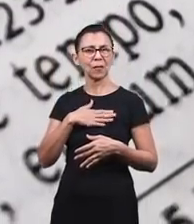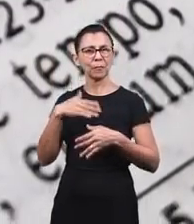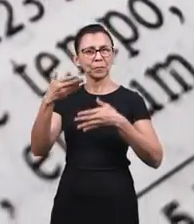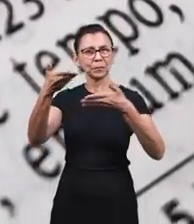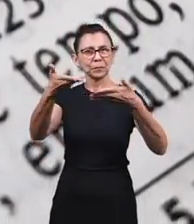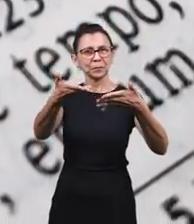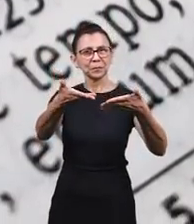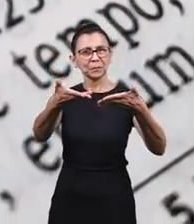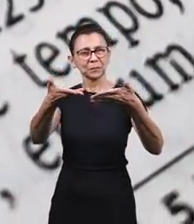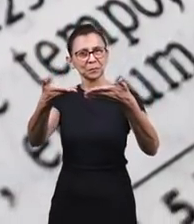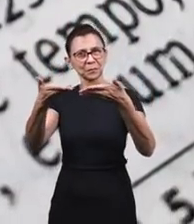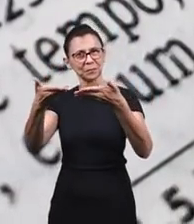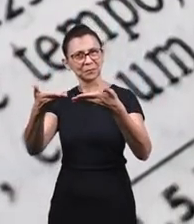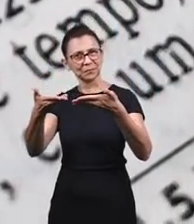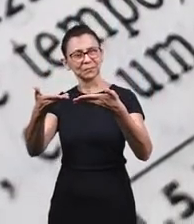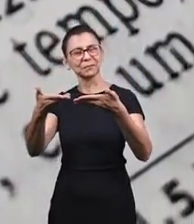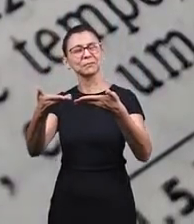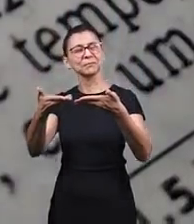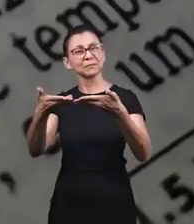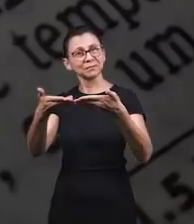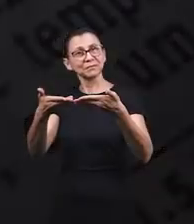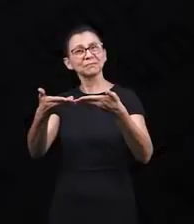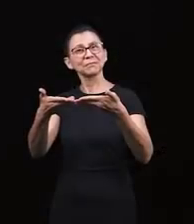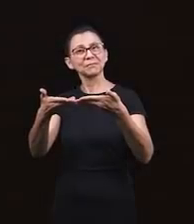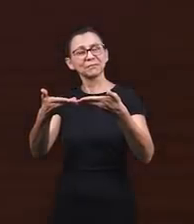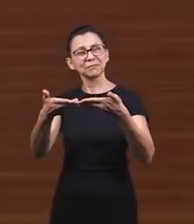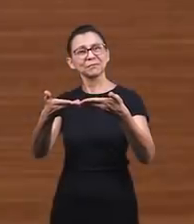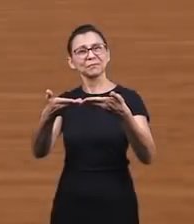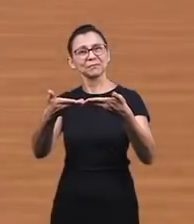Jesus está chamando.